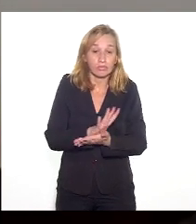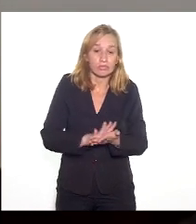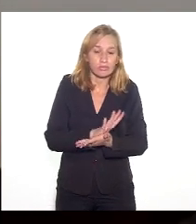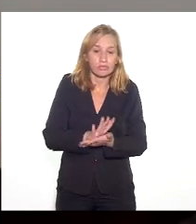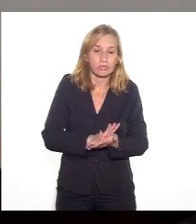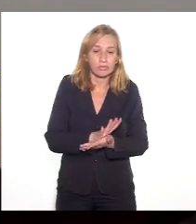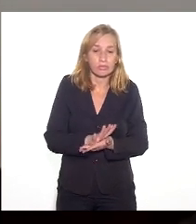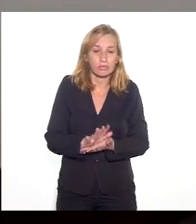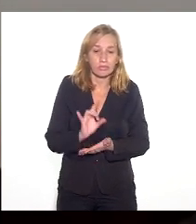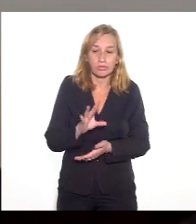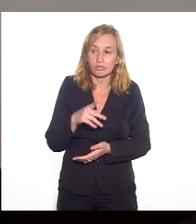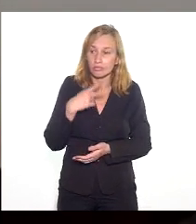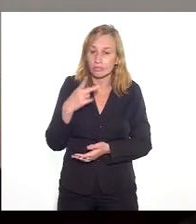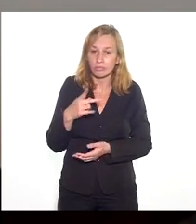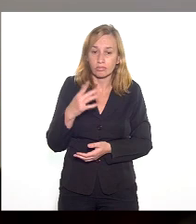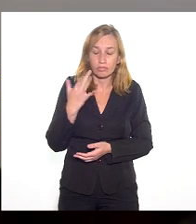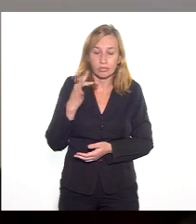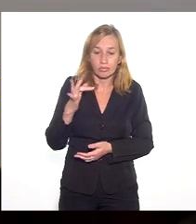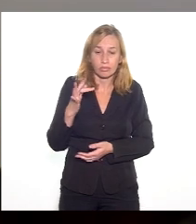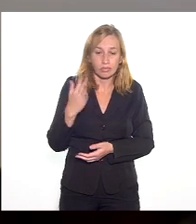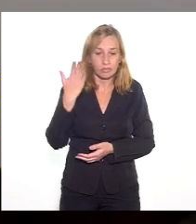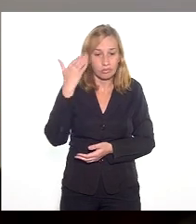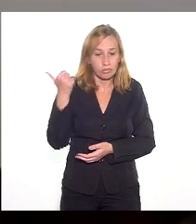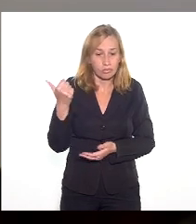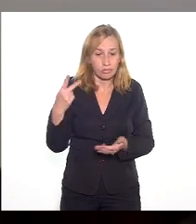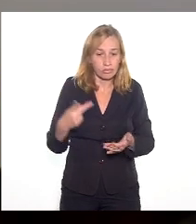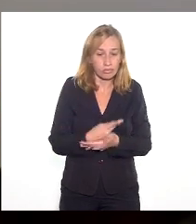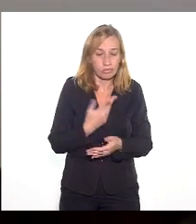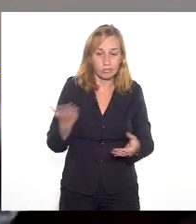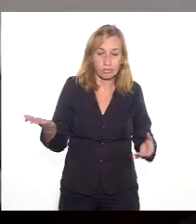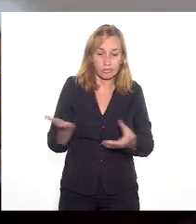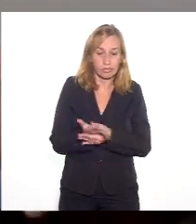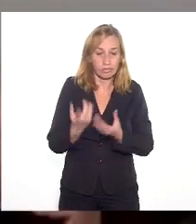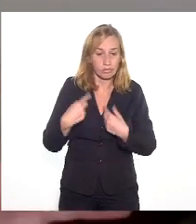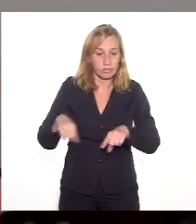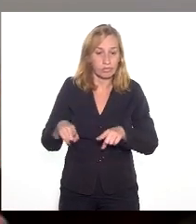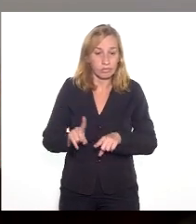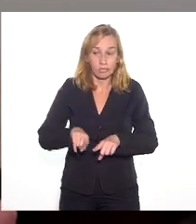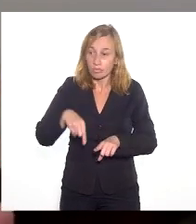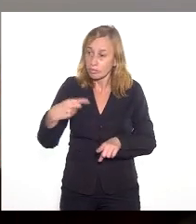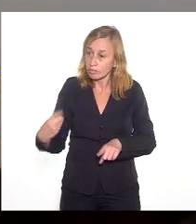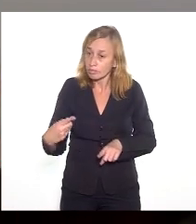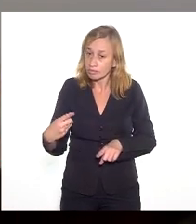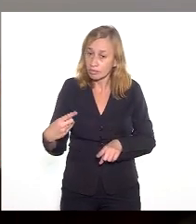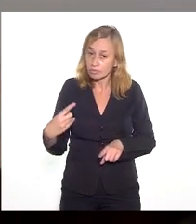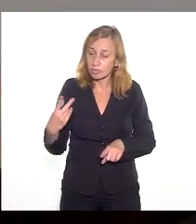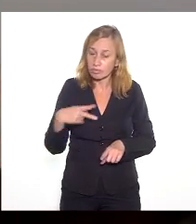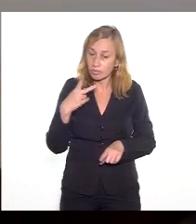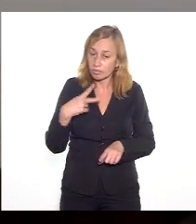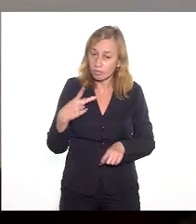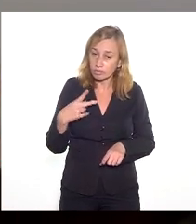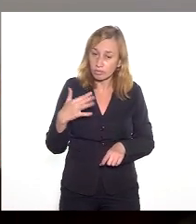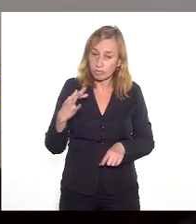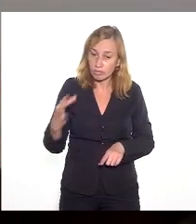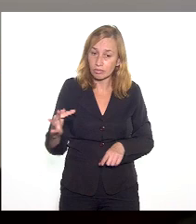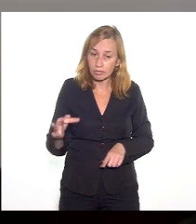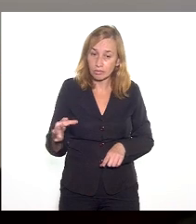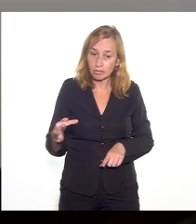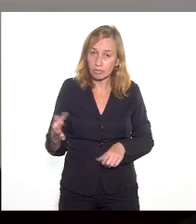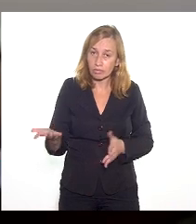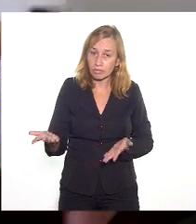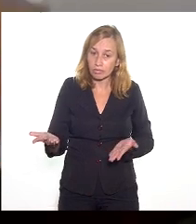uma defesa prévia, quando souberam que corria um processo contra eles, mas depois dessa defesa prévia, que é uma manifestação